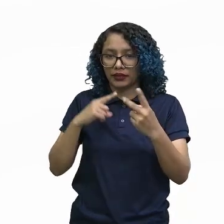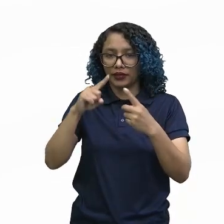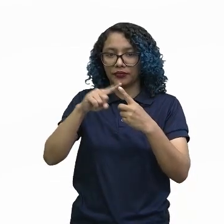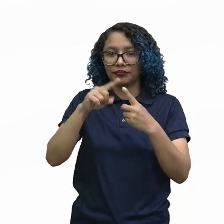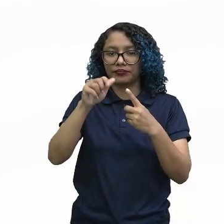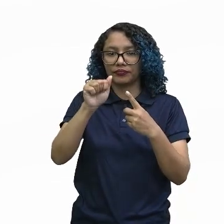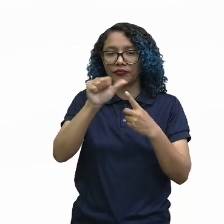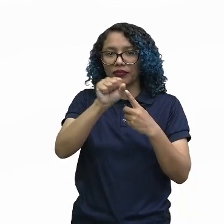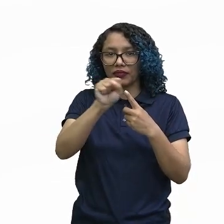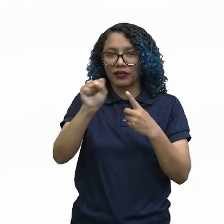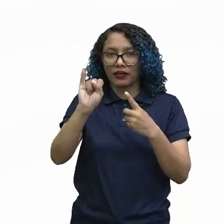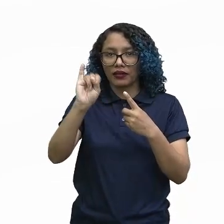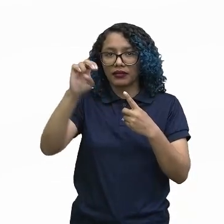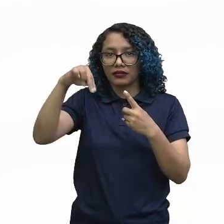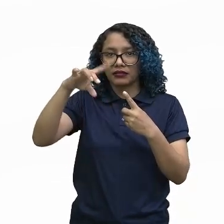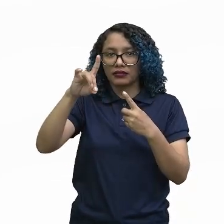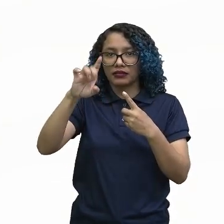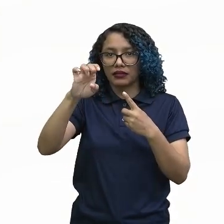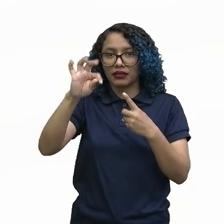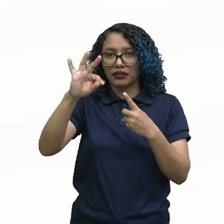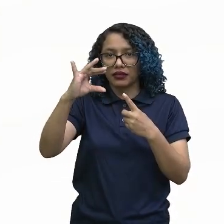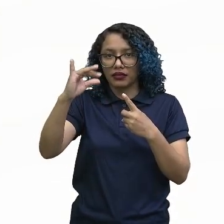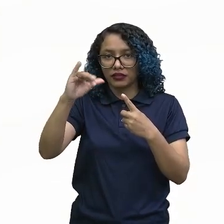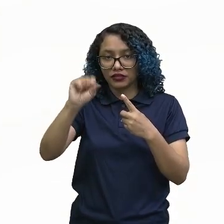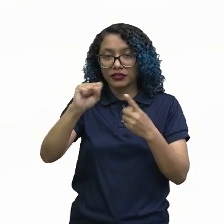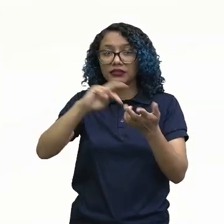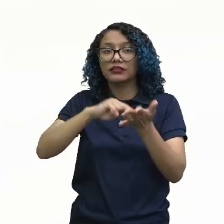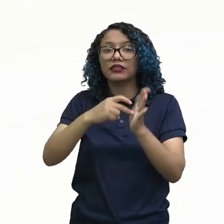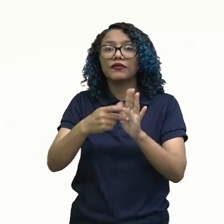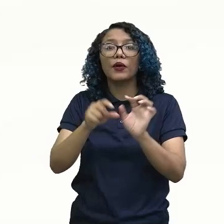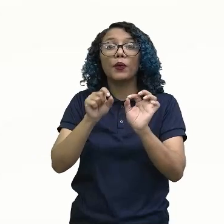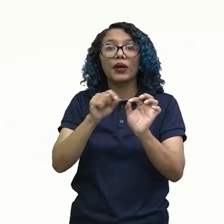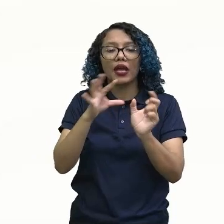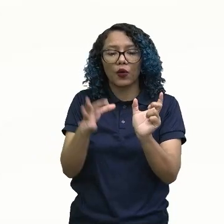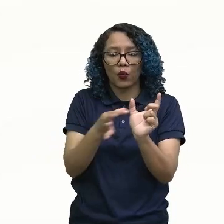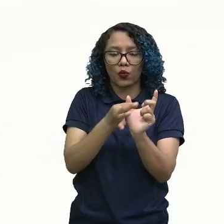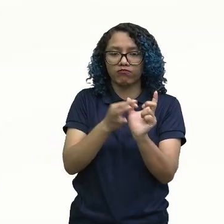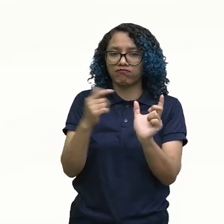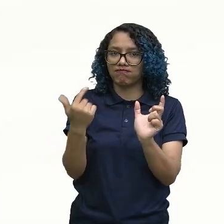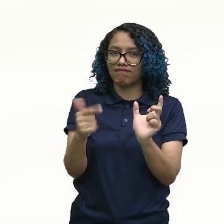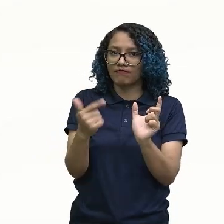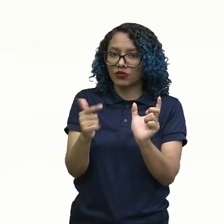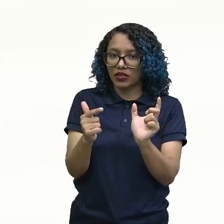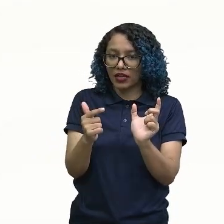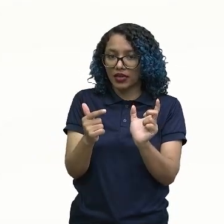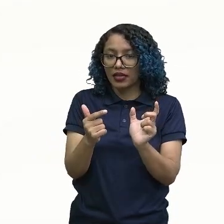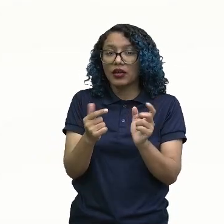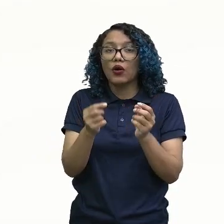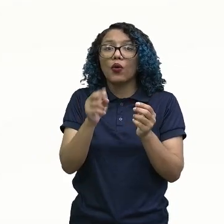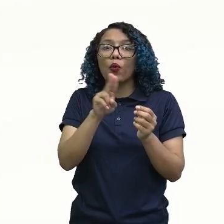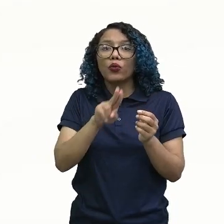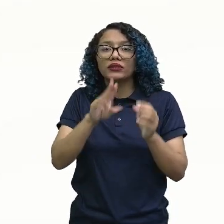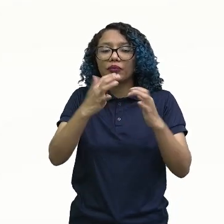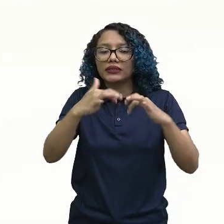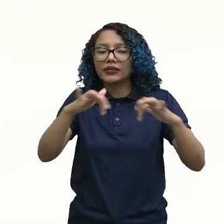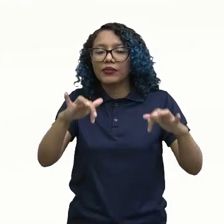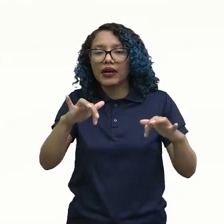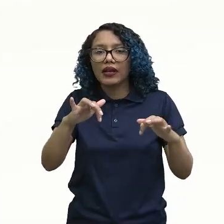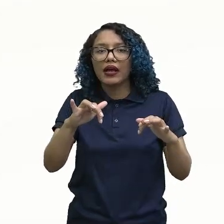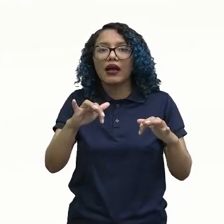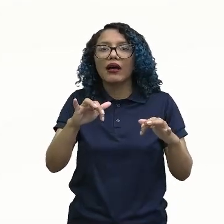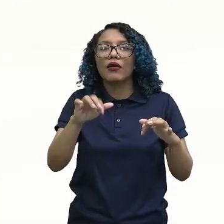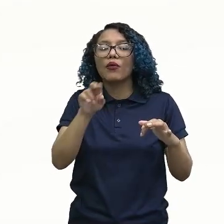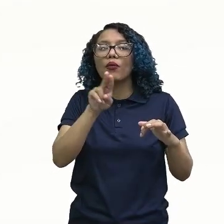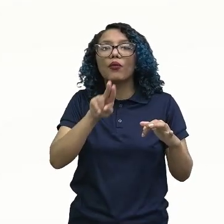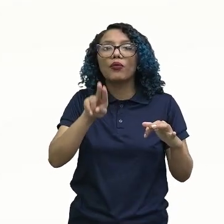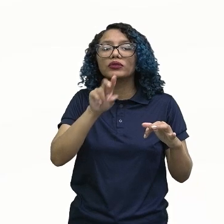aquelas orações em que não há conjunção. Elas são separadas pelo quê? Pelas